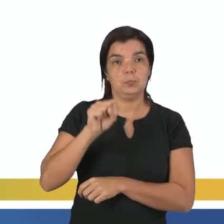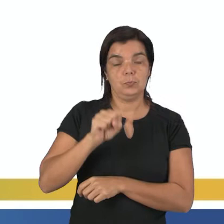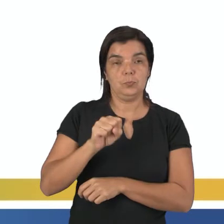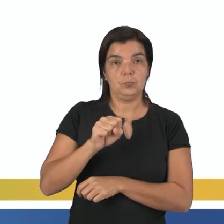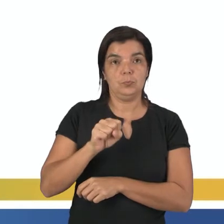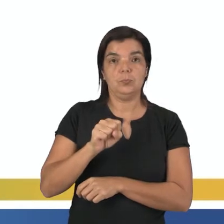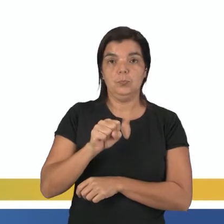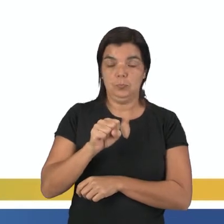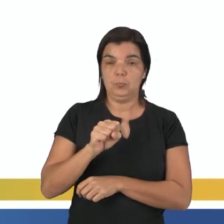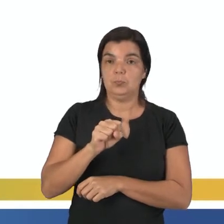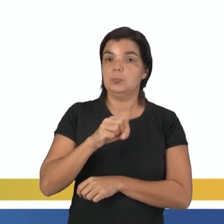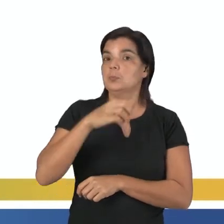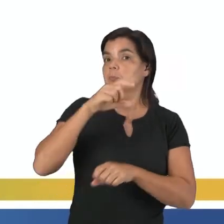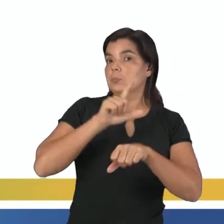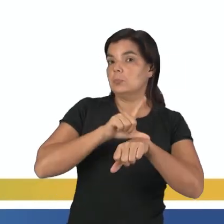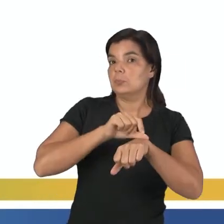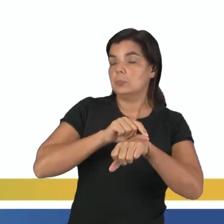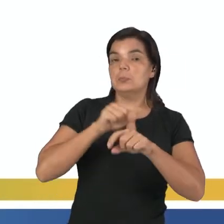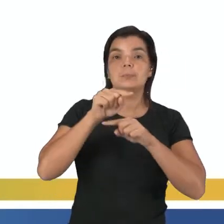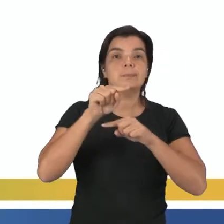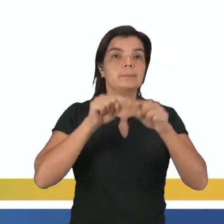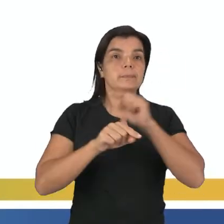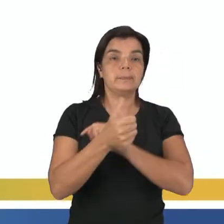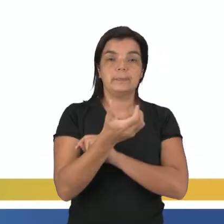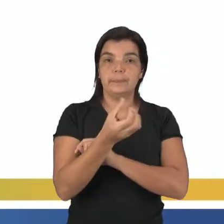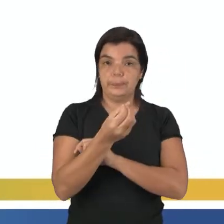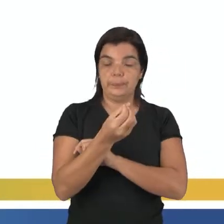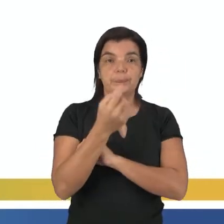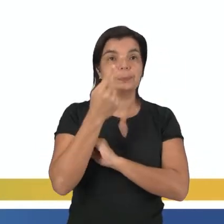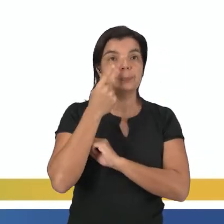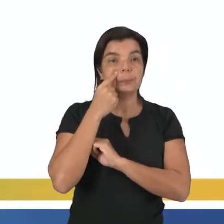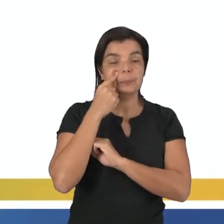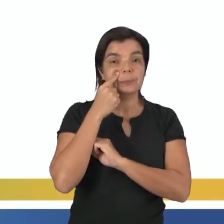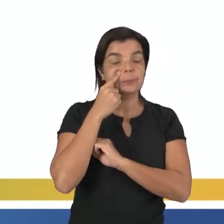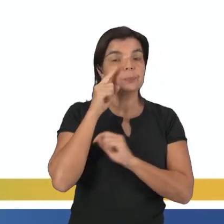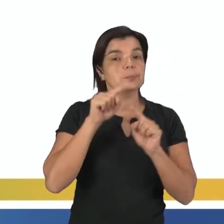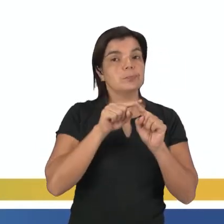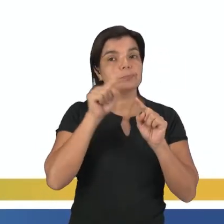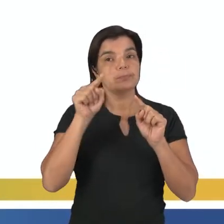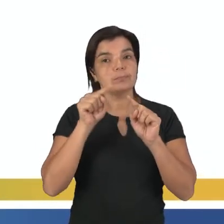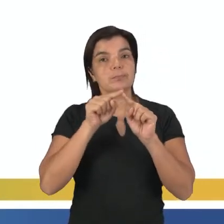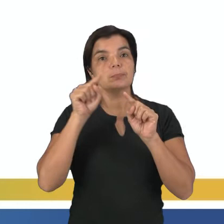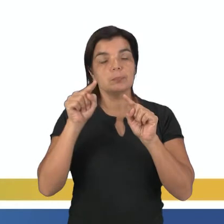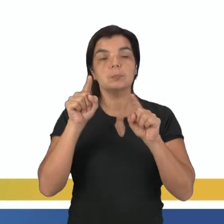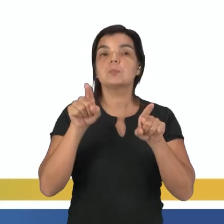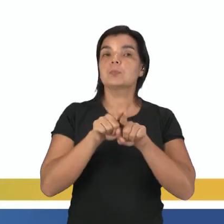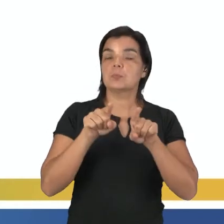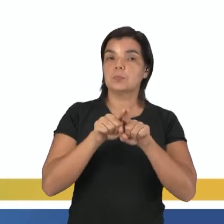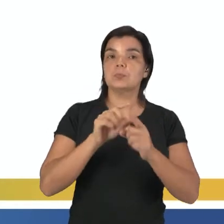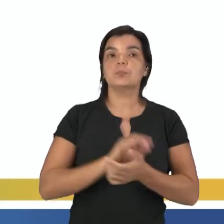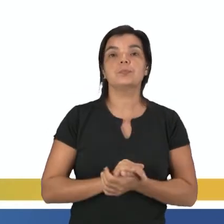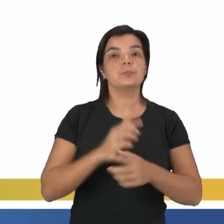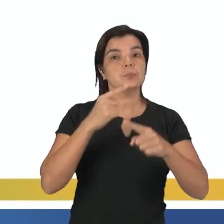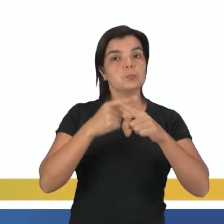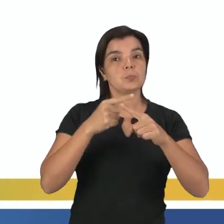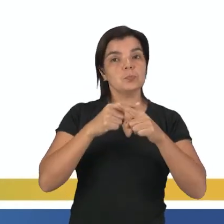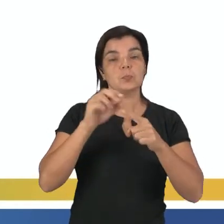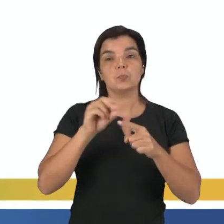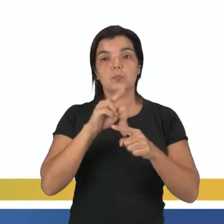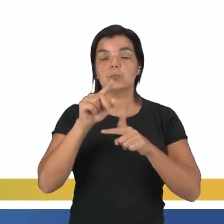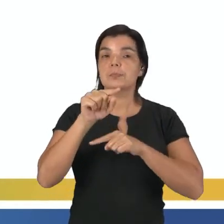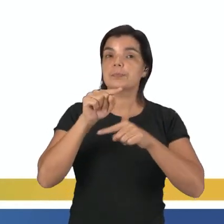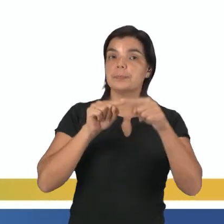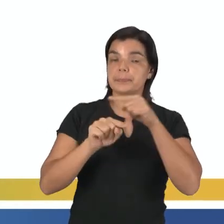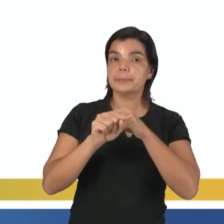por 60. Então, basta você observar quantas casas você vai ter que pular de um para outro e fazer a operação de multiplicação ou